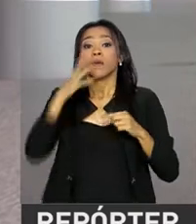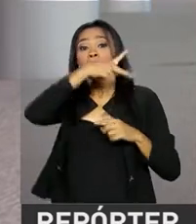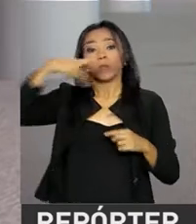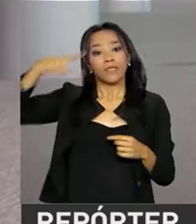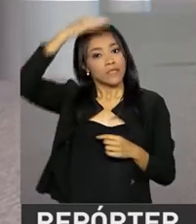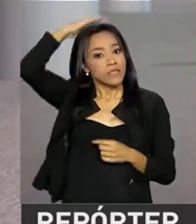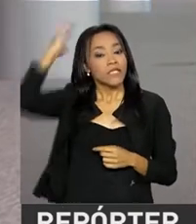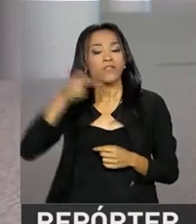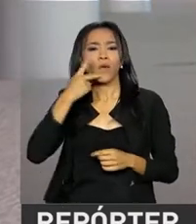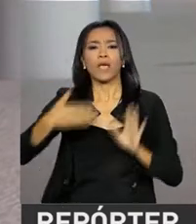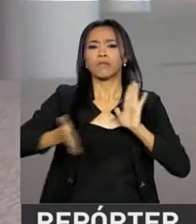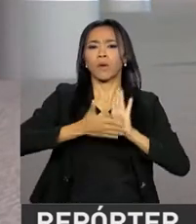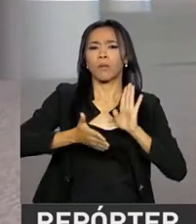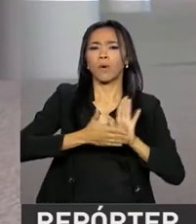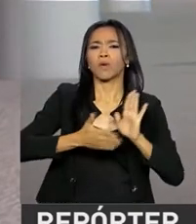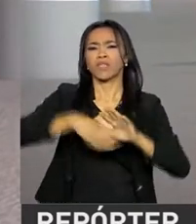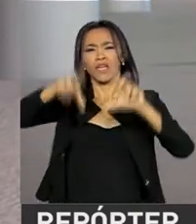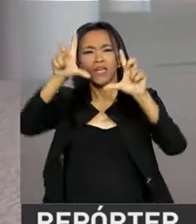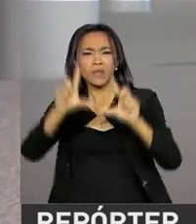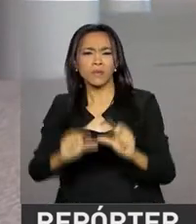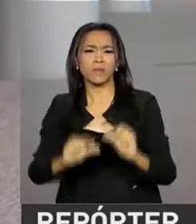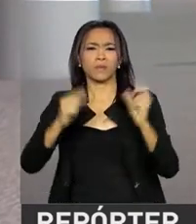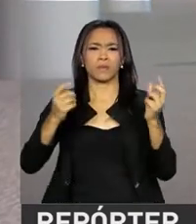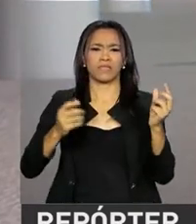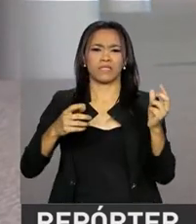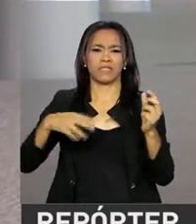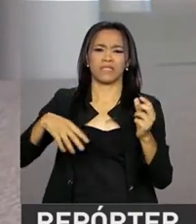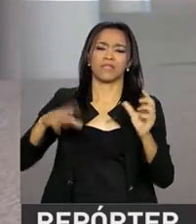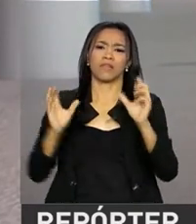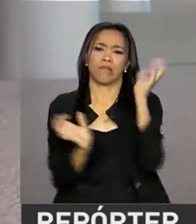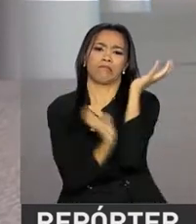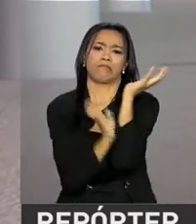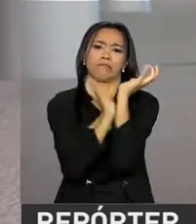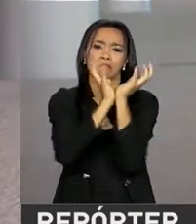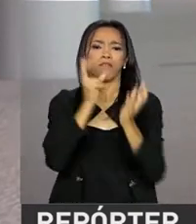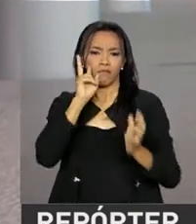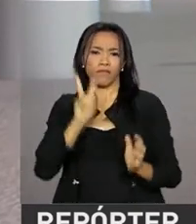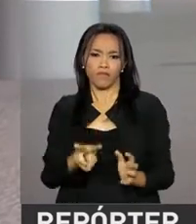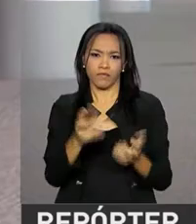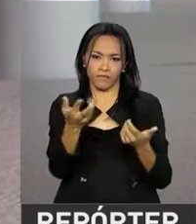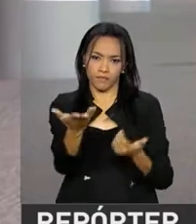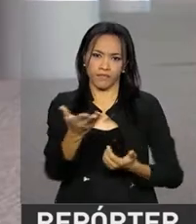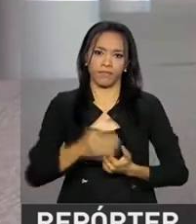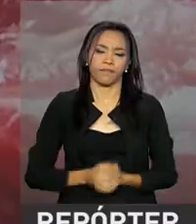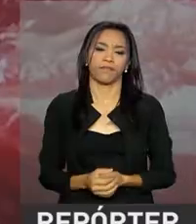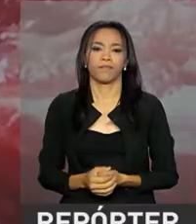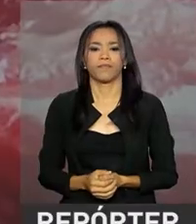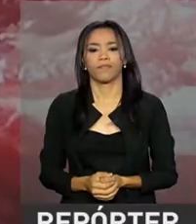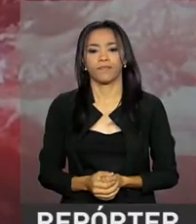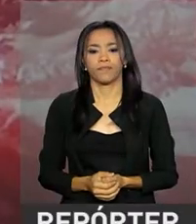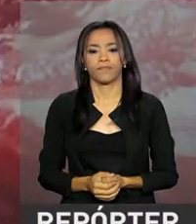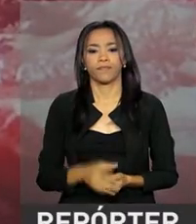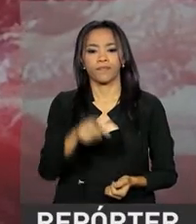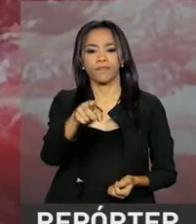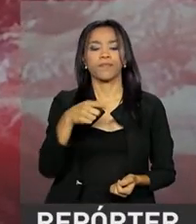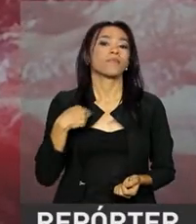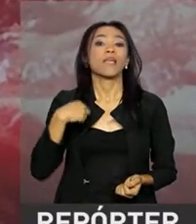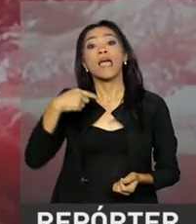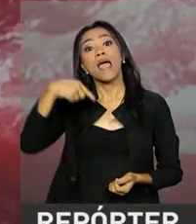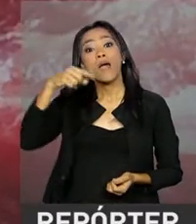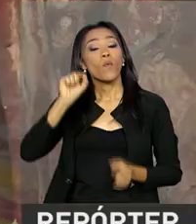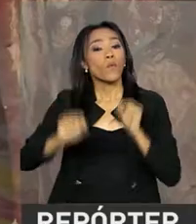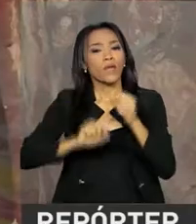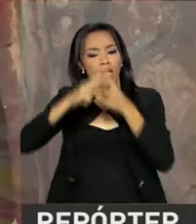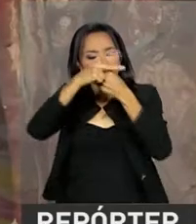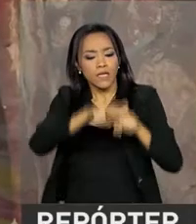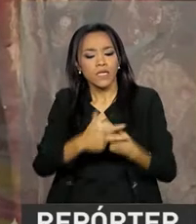representam menos burocracia para os produtores vamos ver na recontagem a ideia é essa revisão é